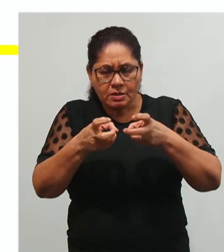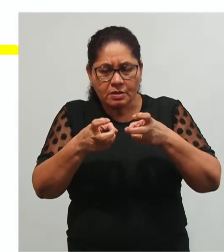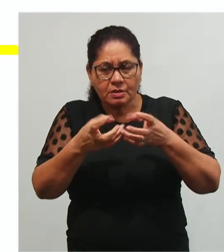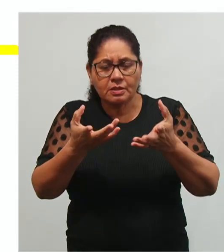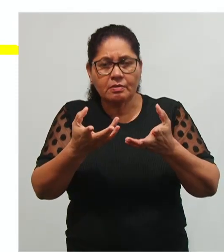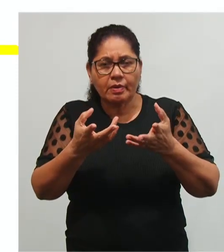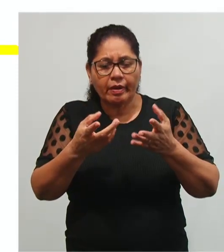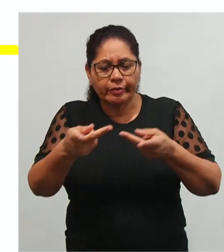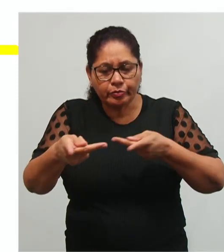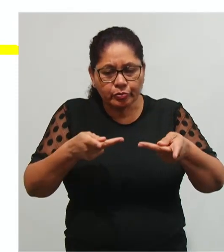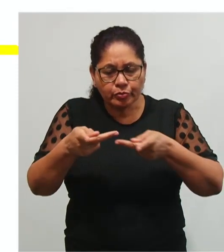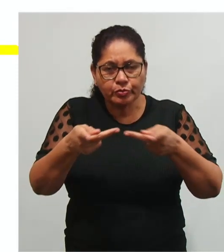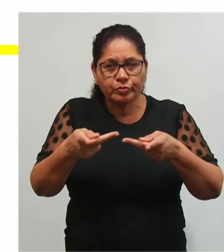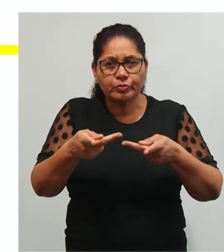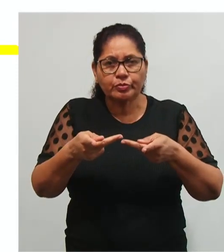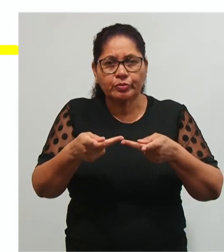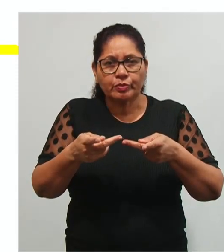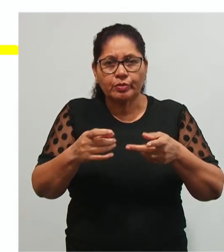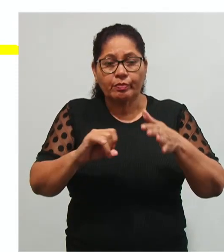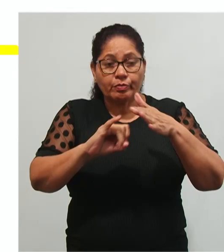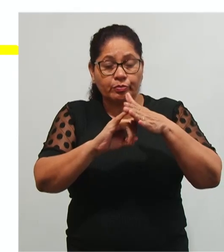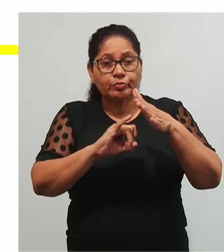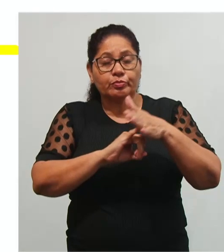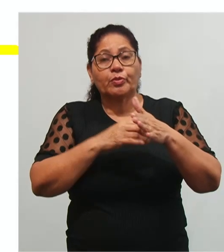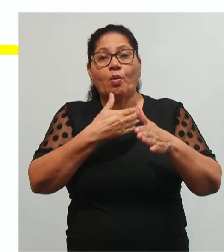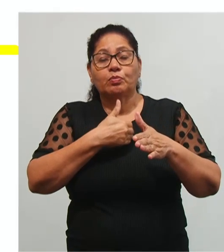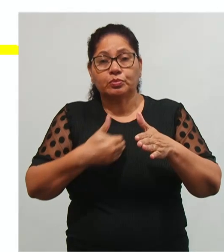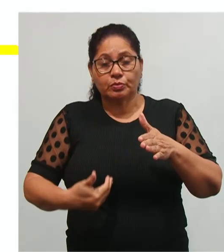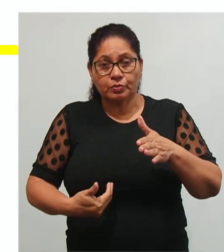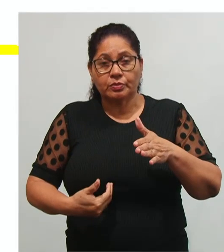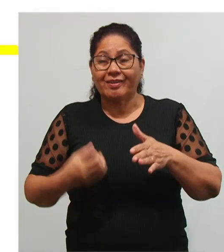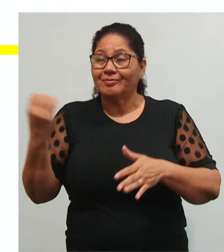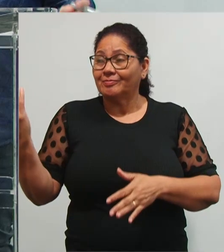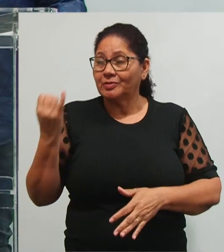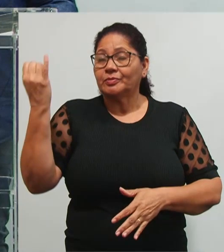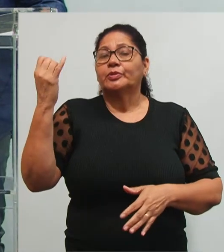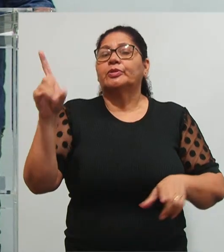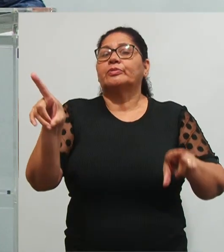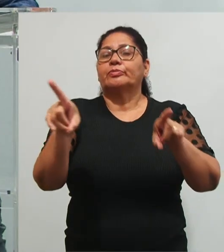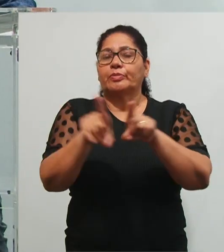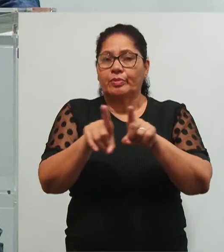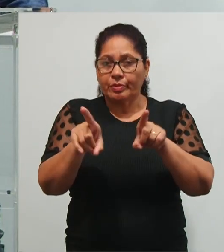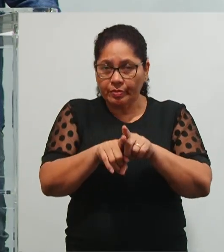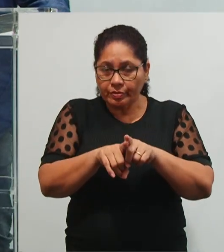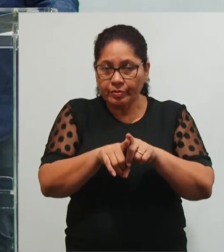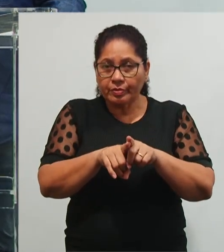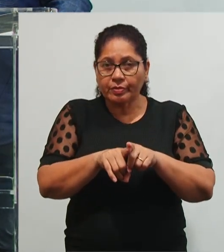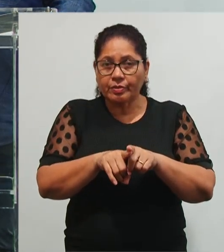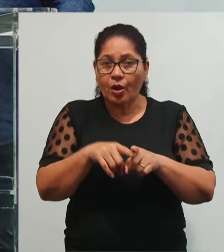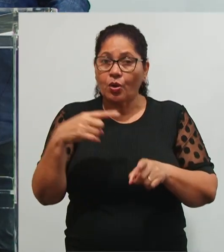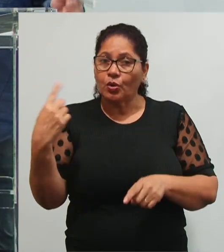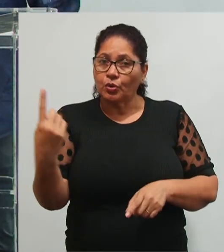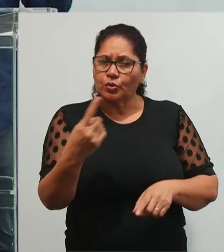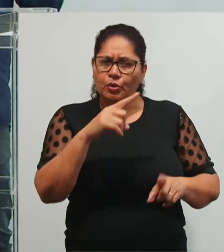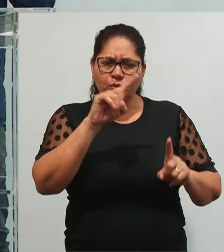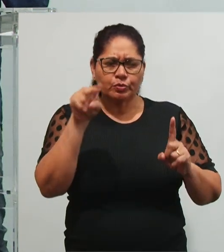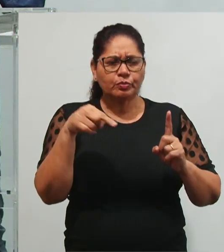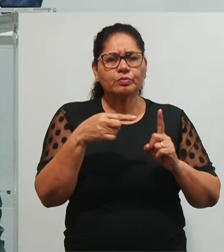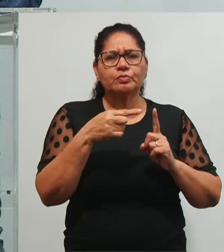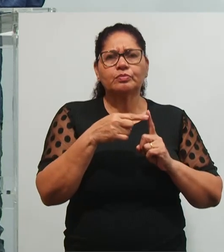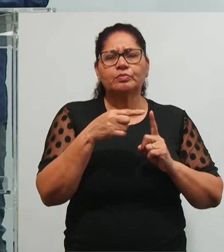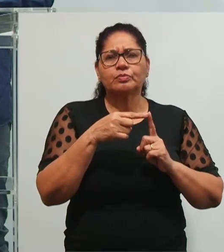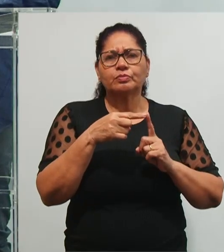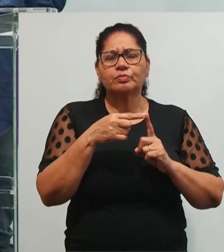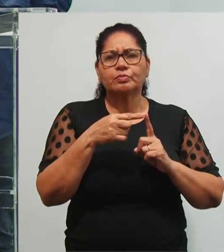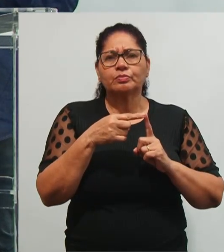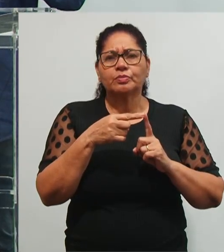e seleção de projetos para as instituições públicas. Muito importante também. Então, os nossos